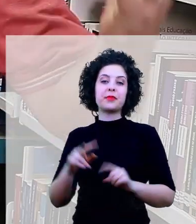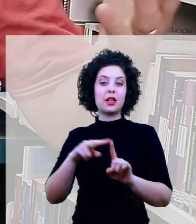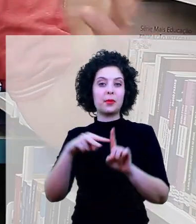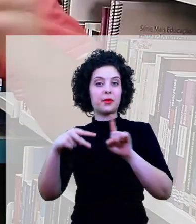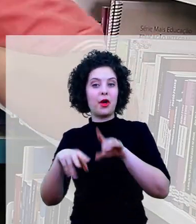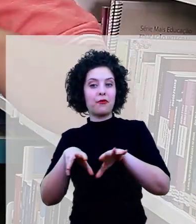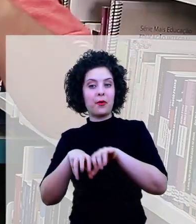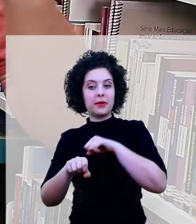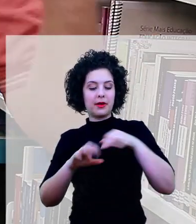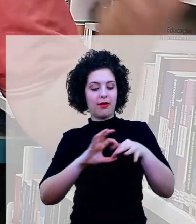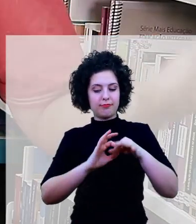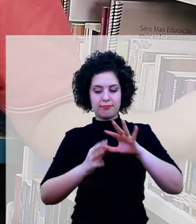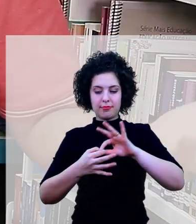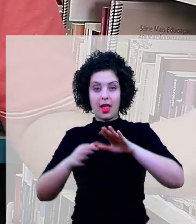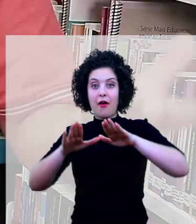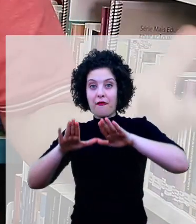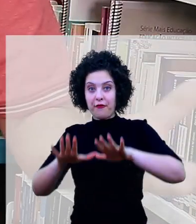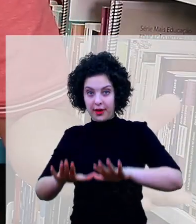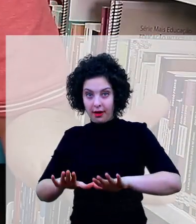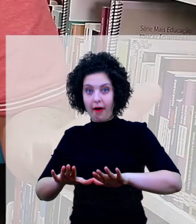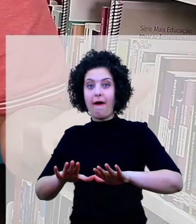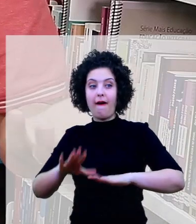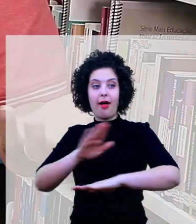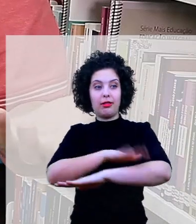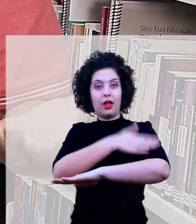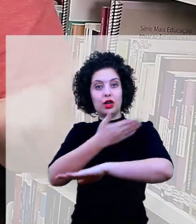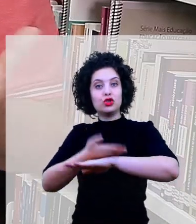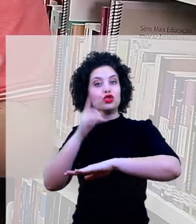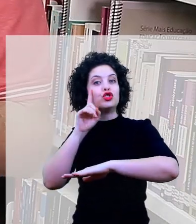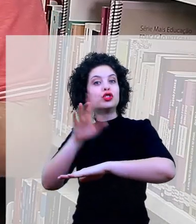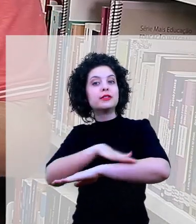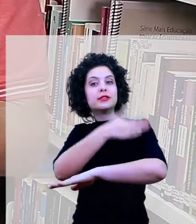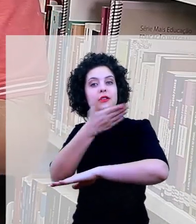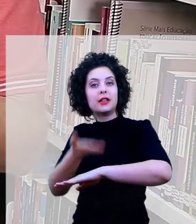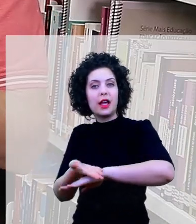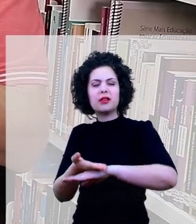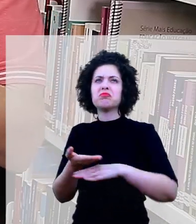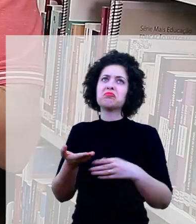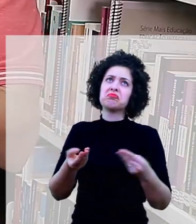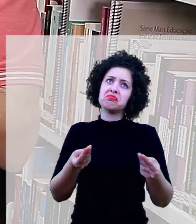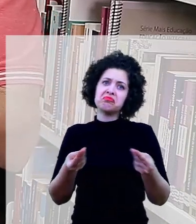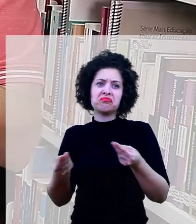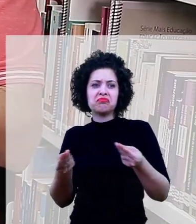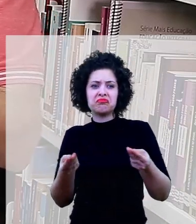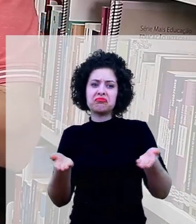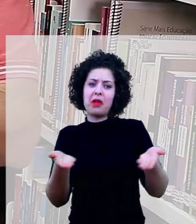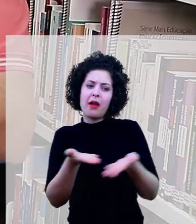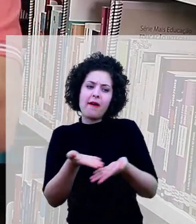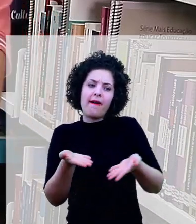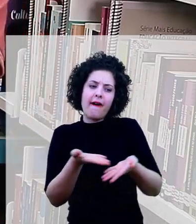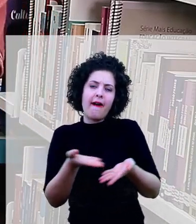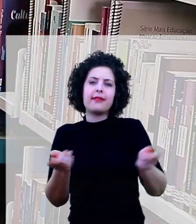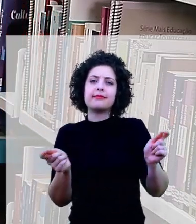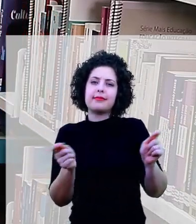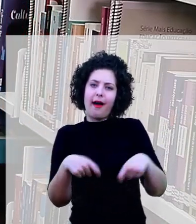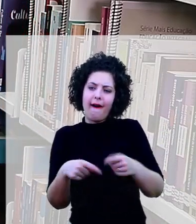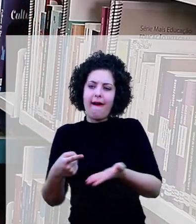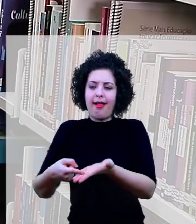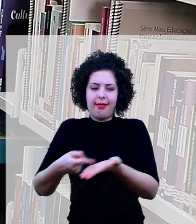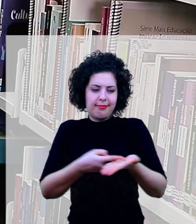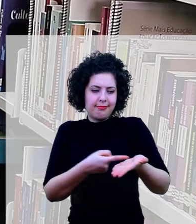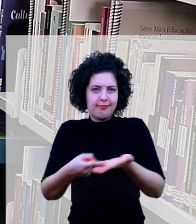de formação integral, de permanência dos alunos em tempo integral, é possível se articular atividades de